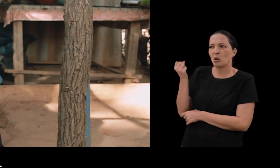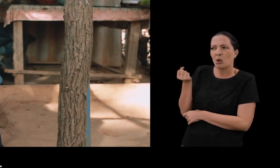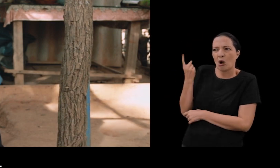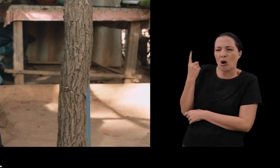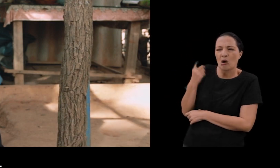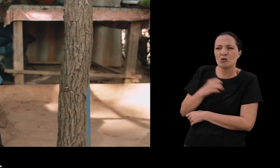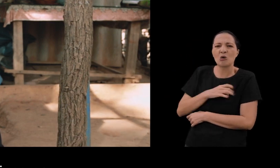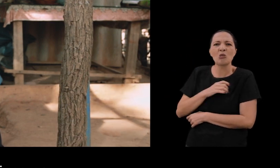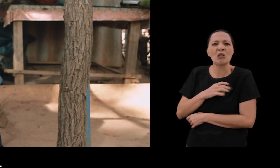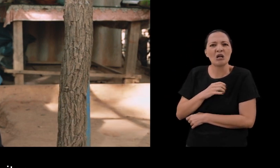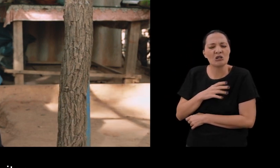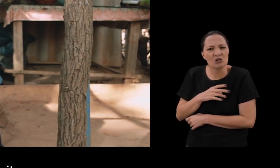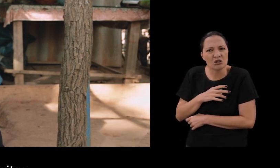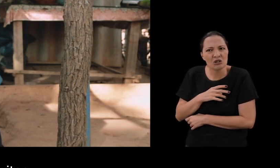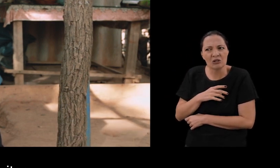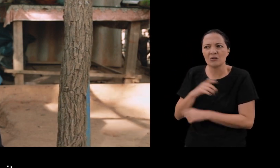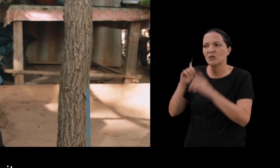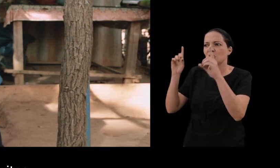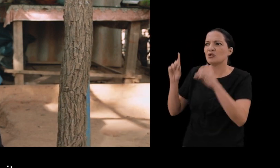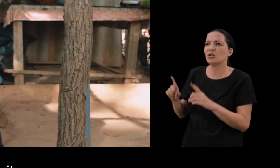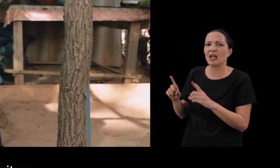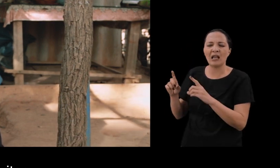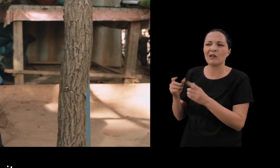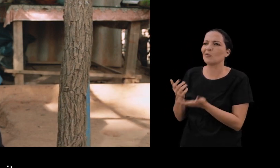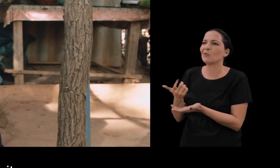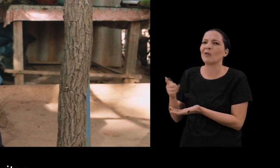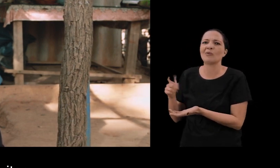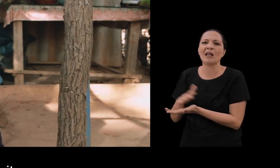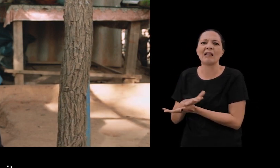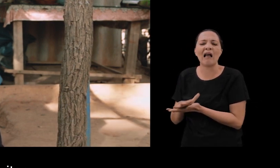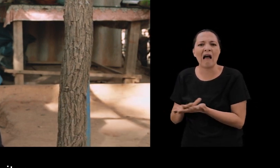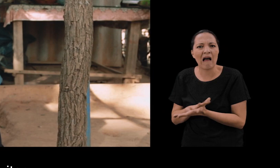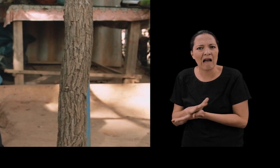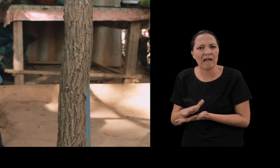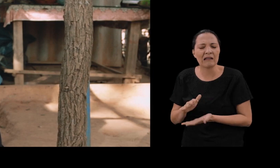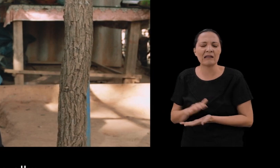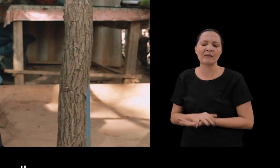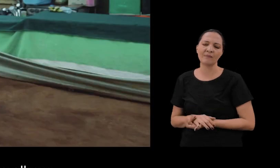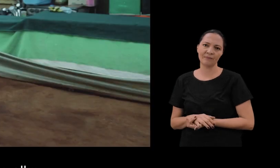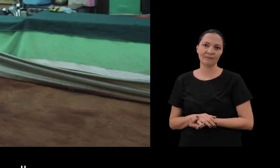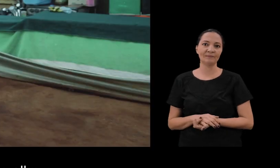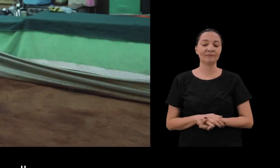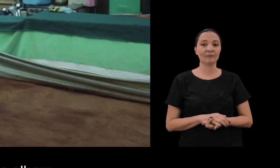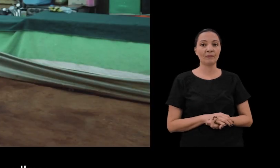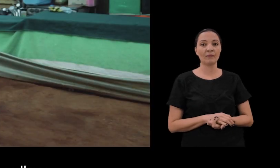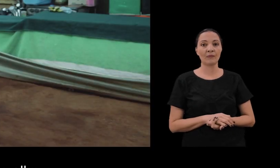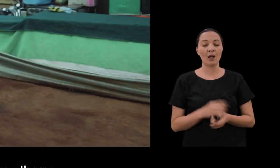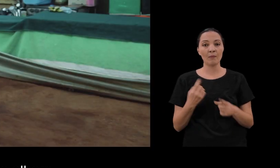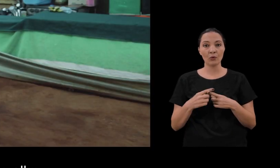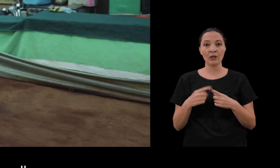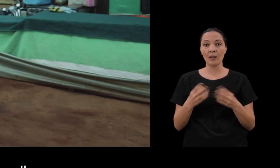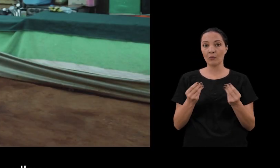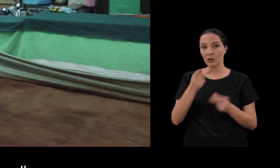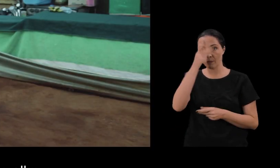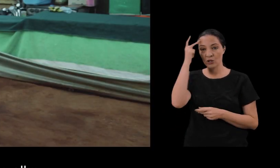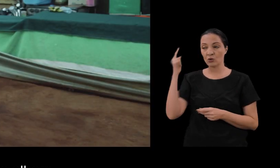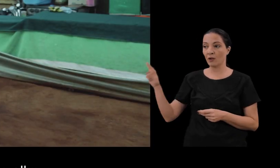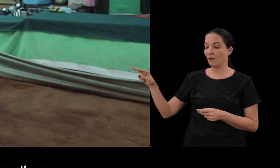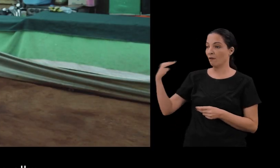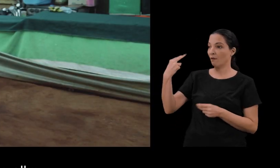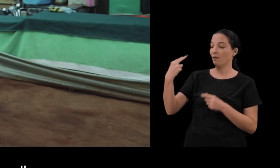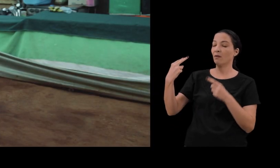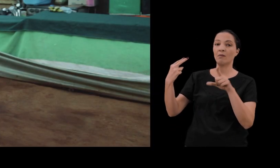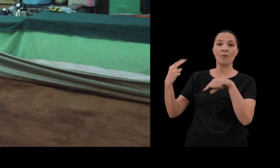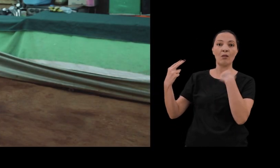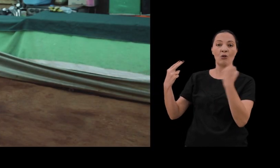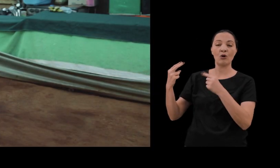coitadinho demais e não tem os seus direitos como você deveria ter, né? É porque muitos olham para nós como os